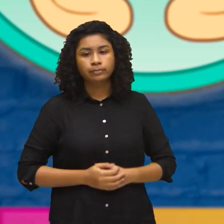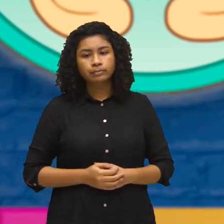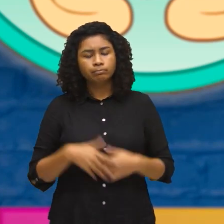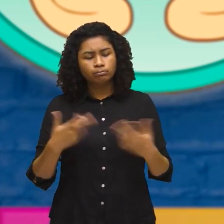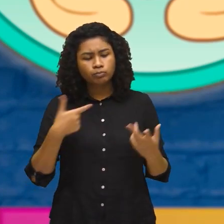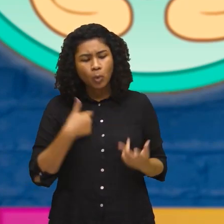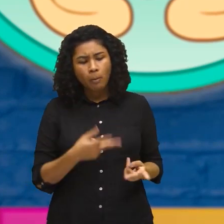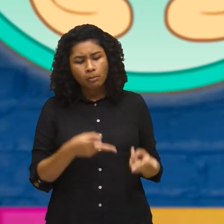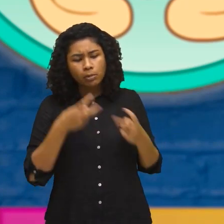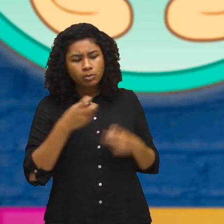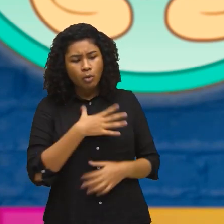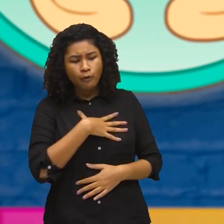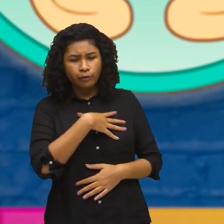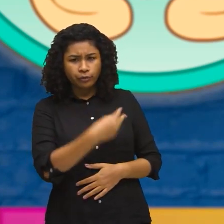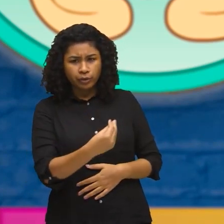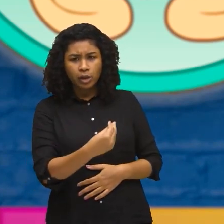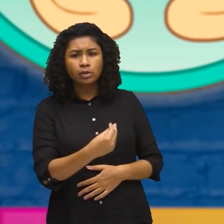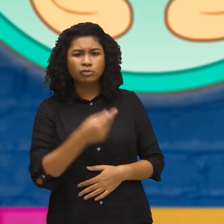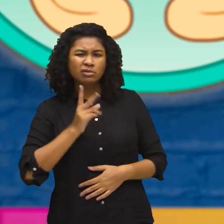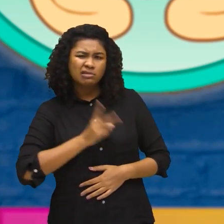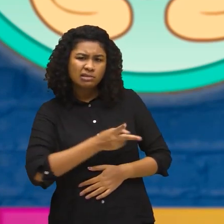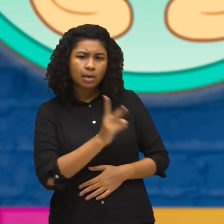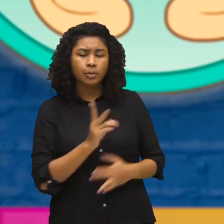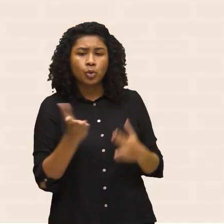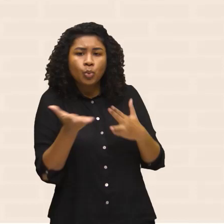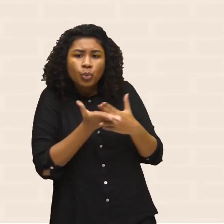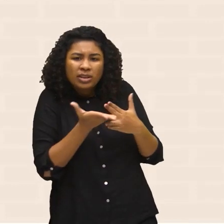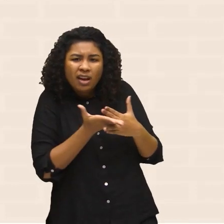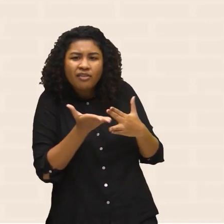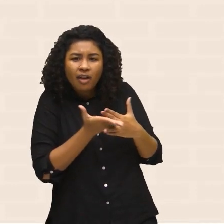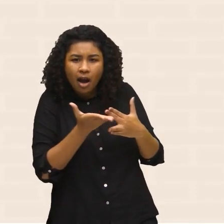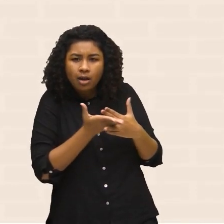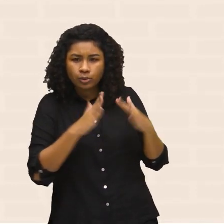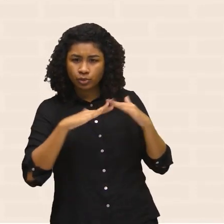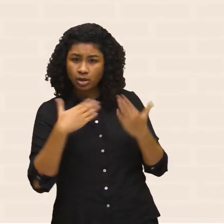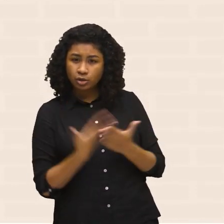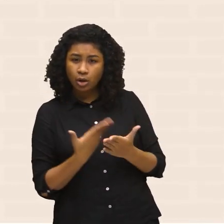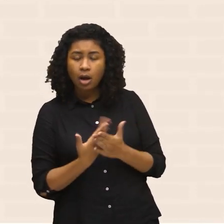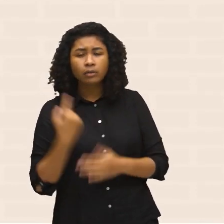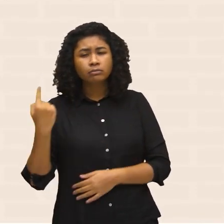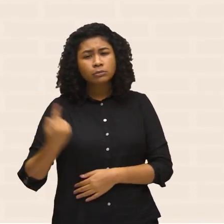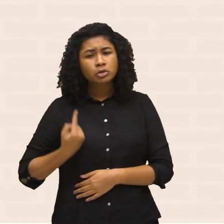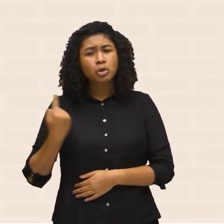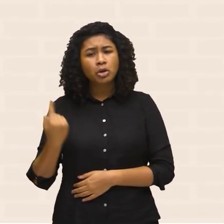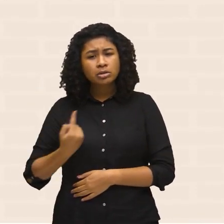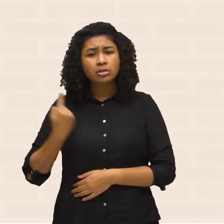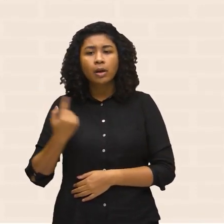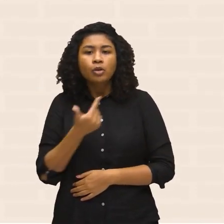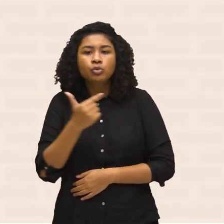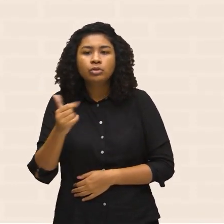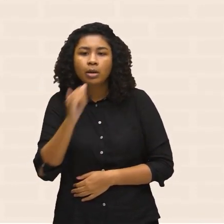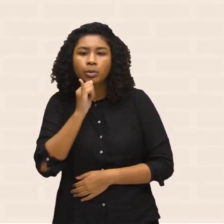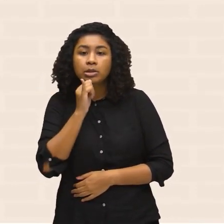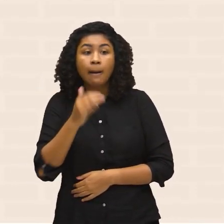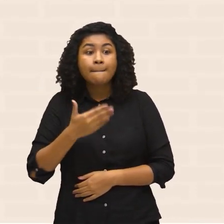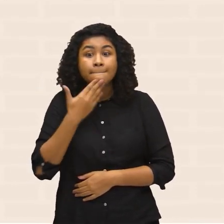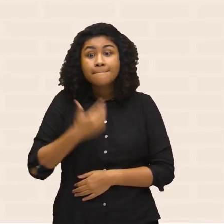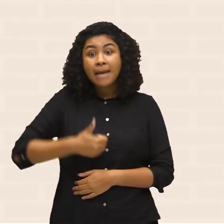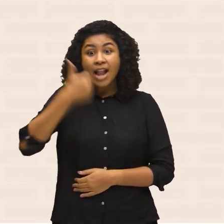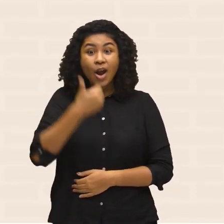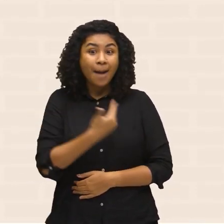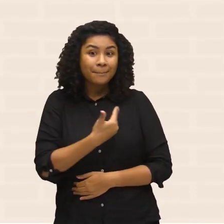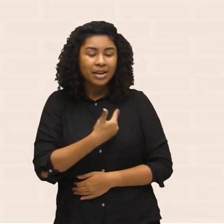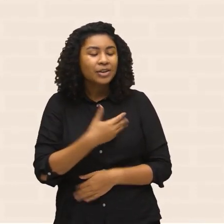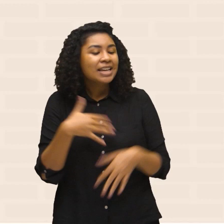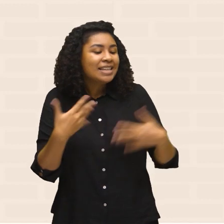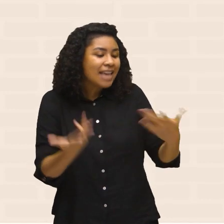filho que passa muito tempo do recreio sozinho, ele não tem aquele melhor amigo que a gente conversa. Meu filho, como é